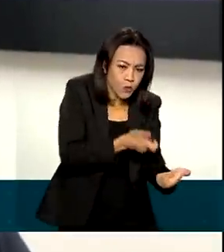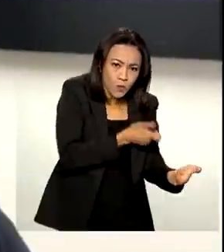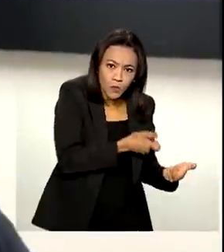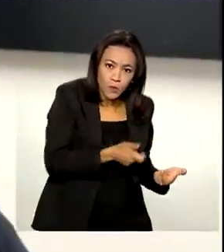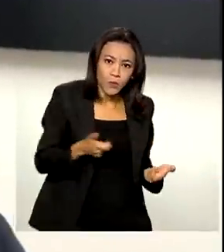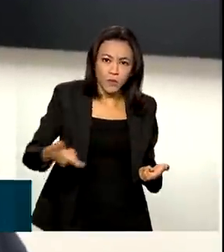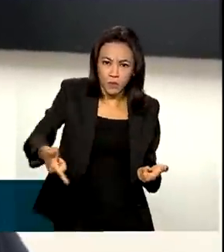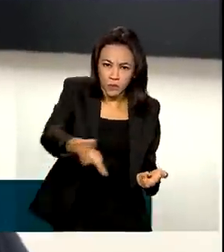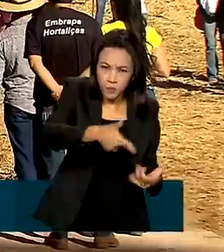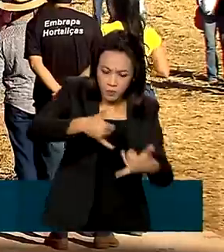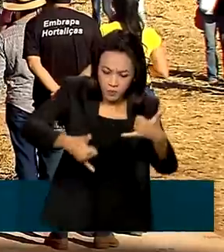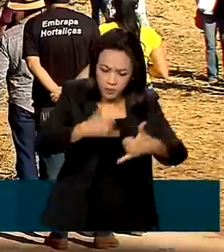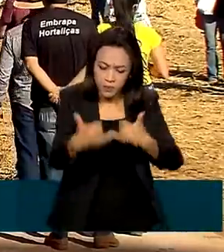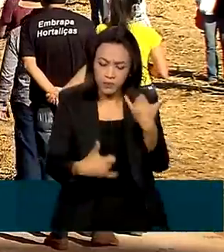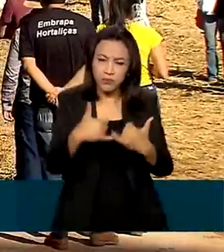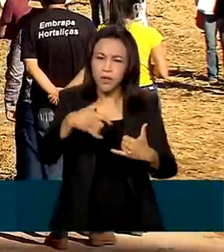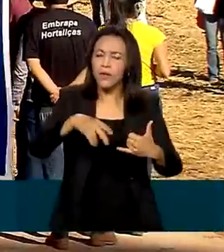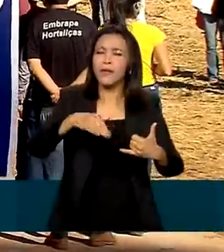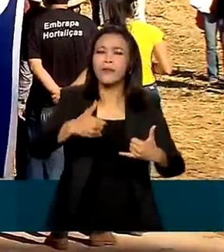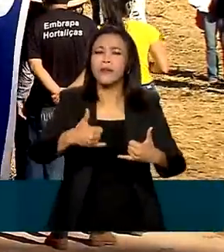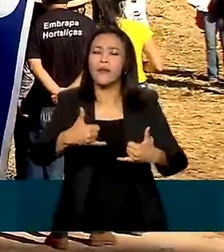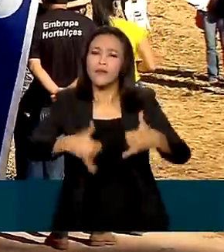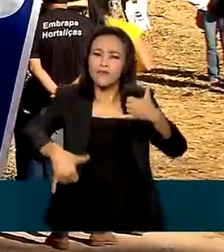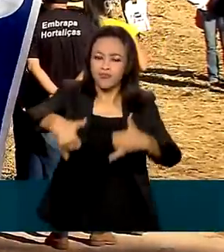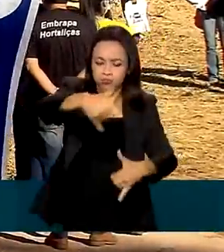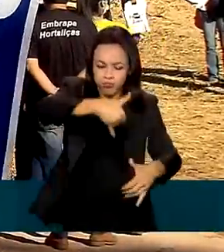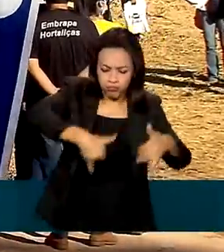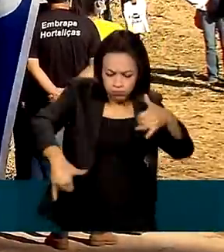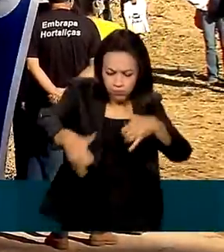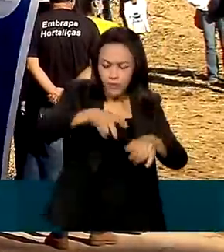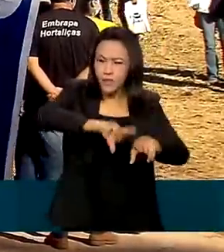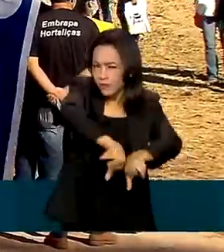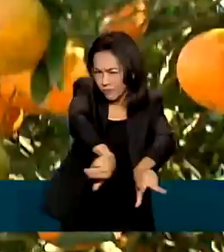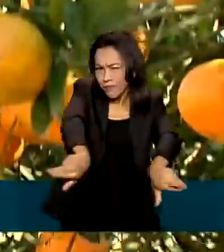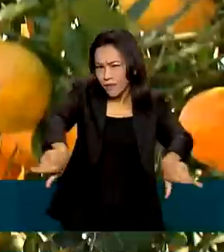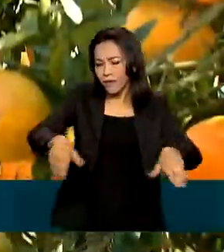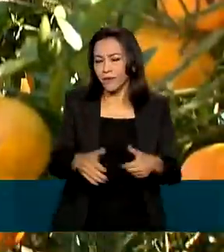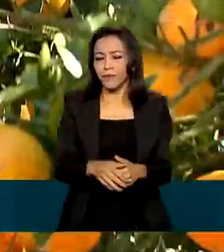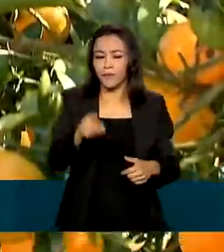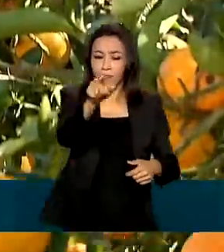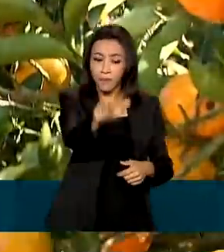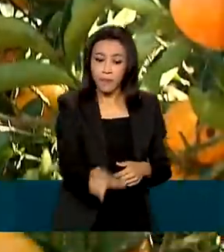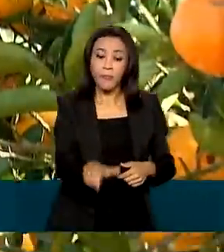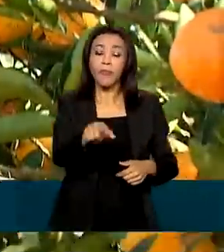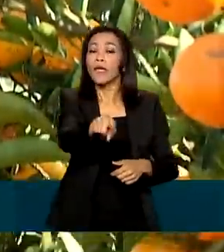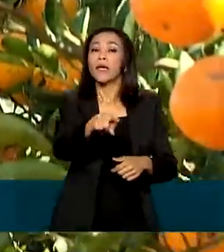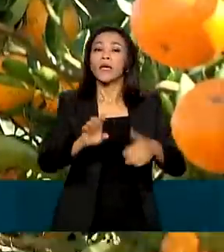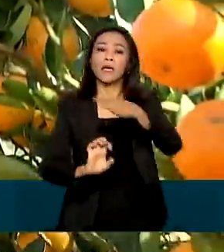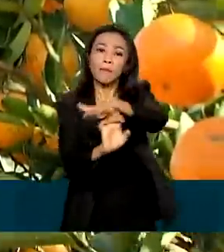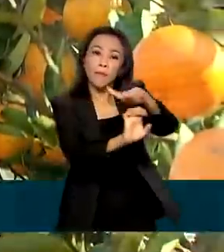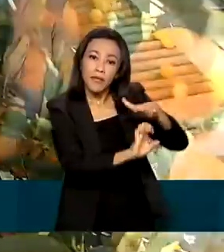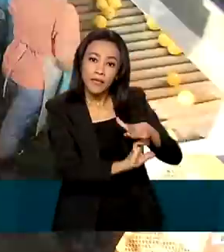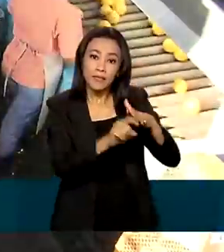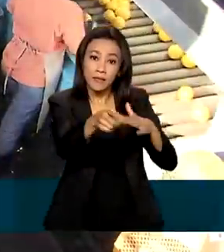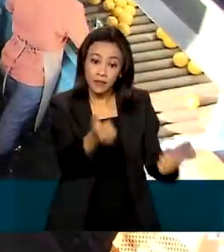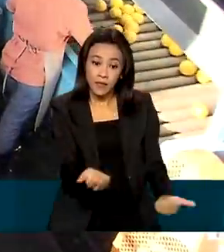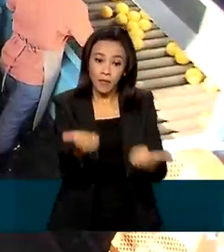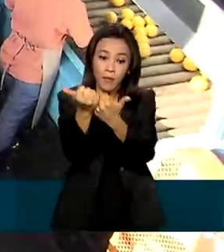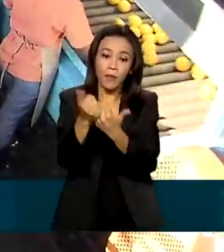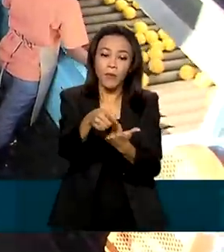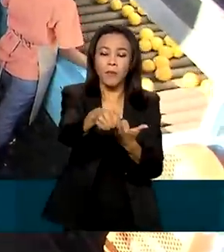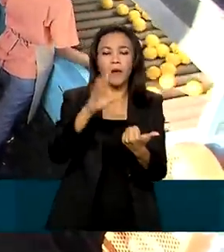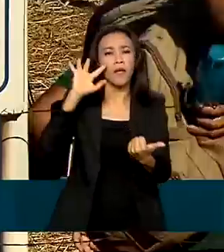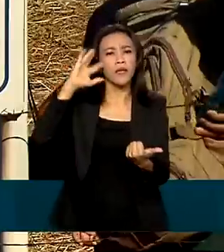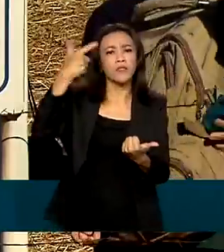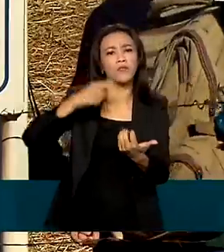elétrica mecanização etc instituições como empresas e universidades dão apoio para serem colocadas em prática soluções